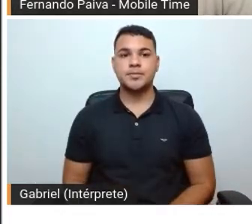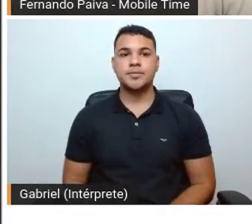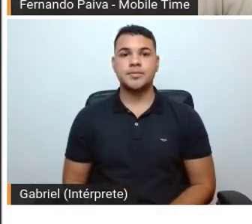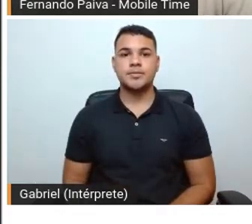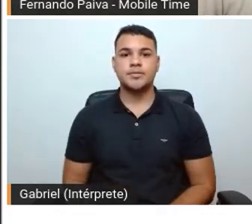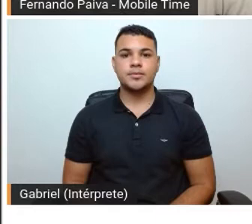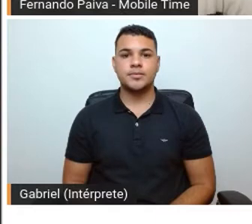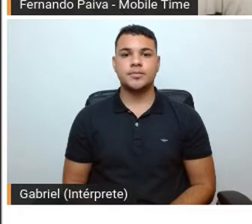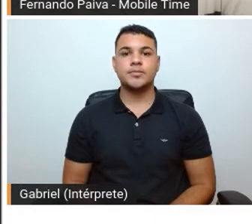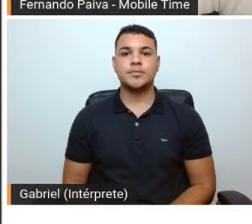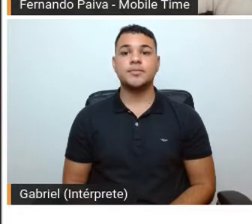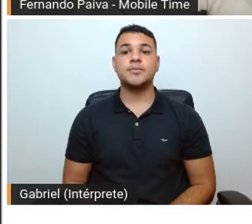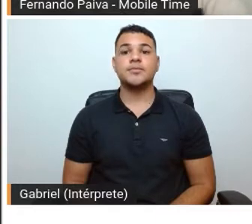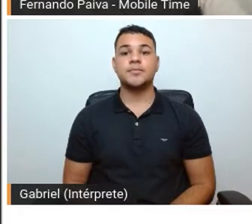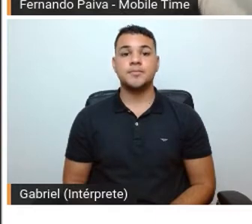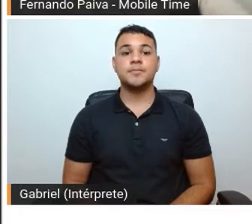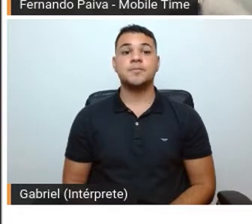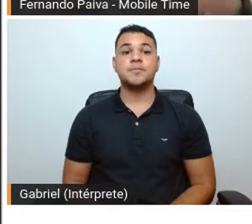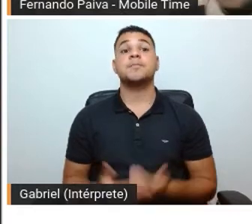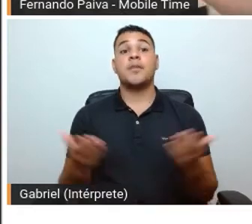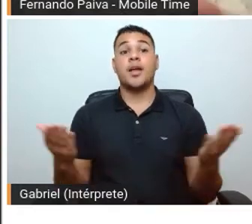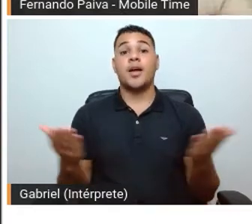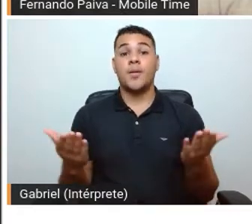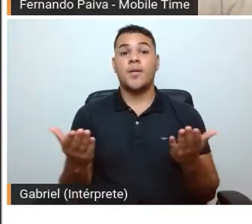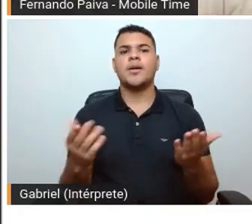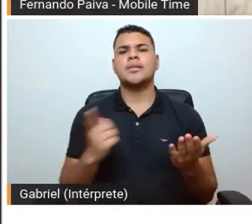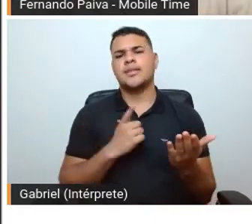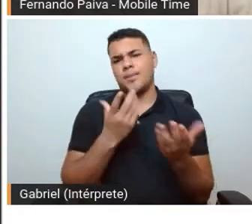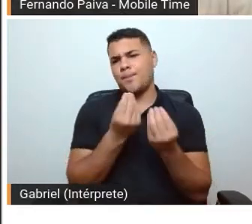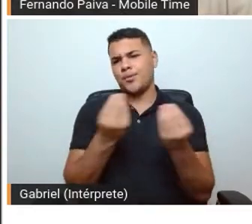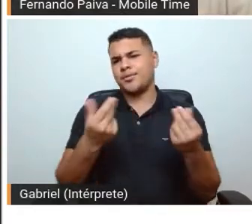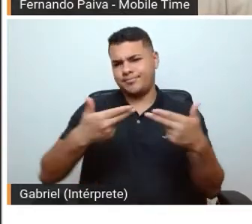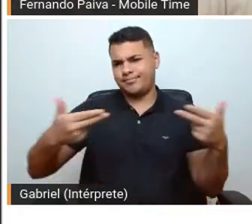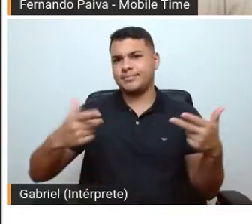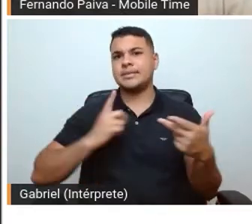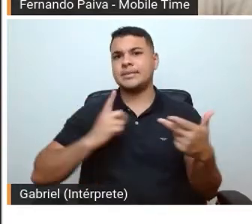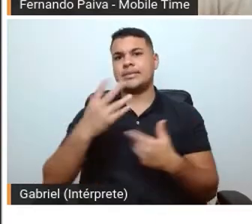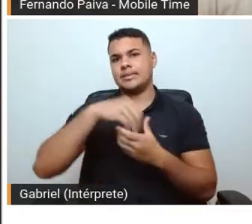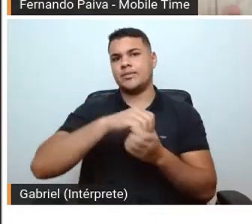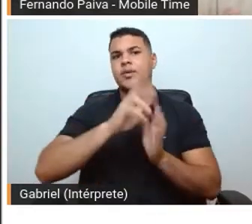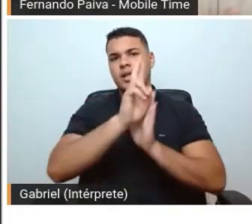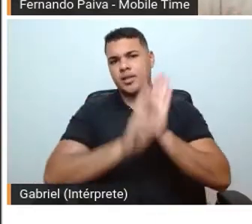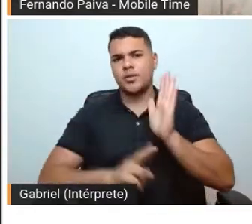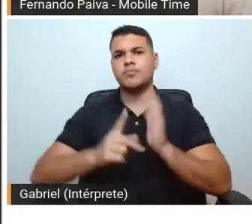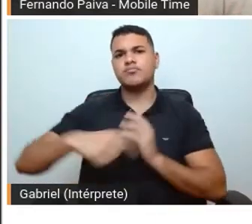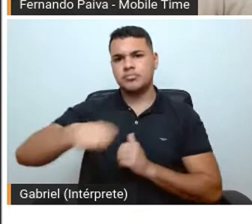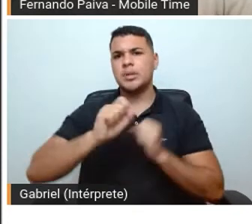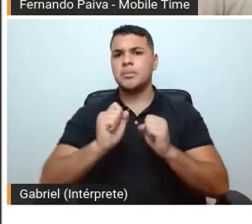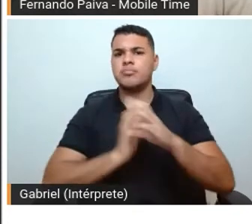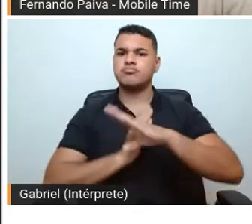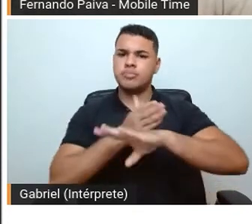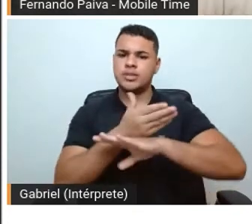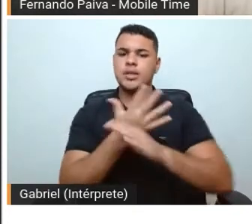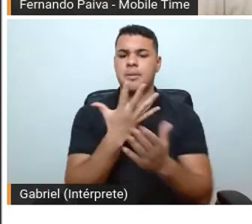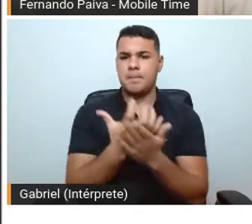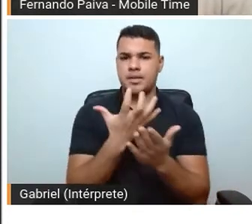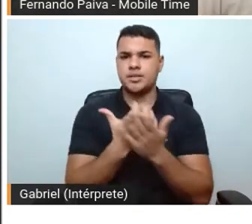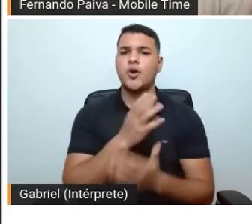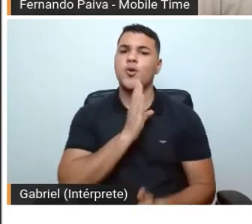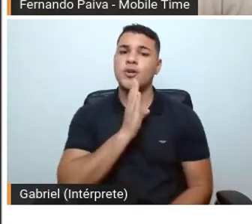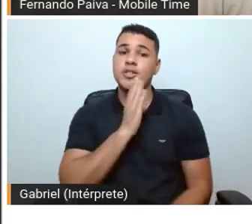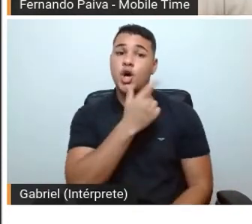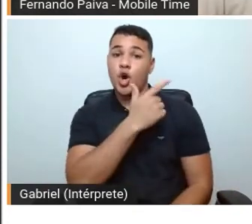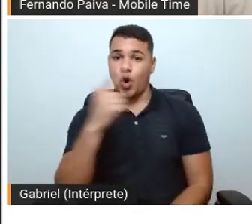enfim bolax e bom e agora vamos tem muito mais dentro do que ela traz mensagem Bia tá quem quiser depois a conhecer outros